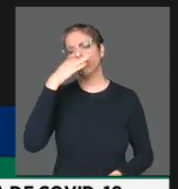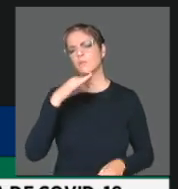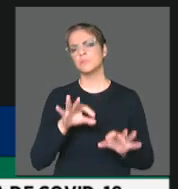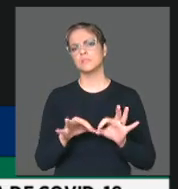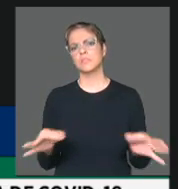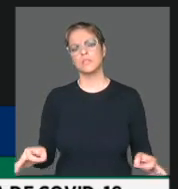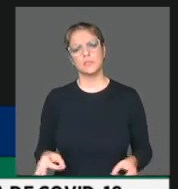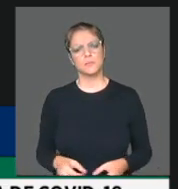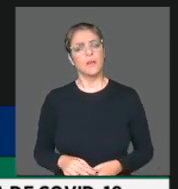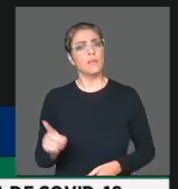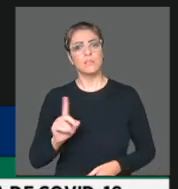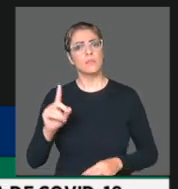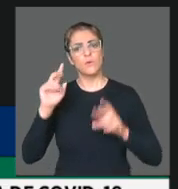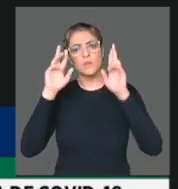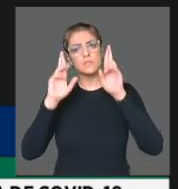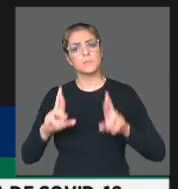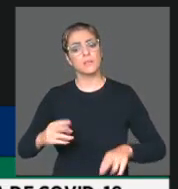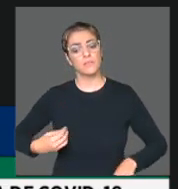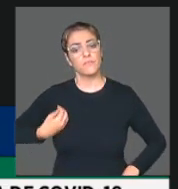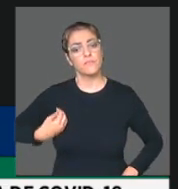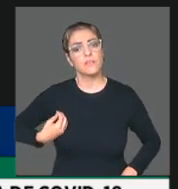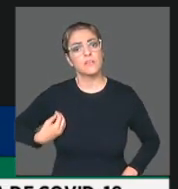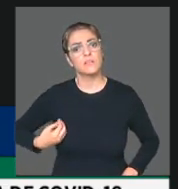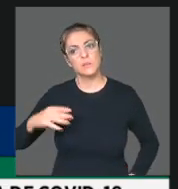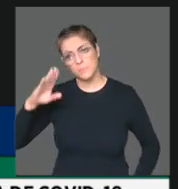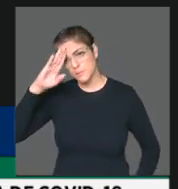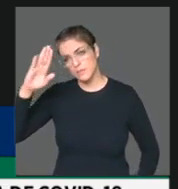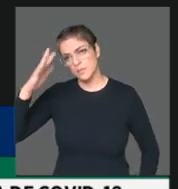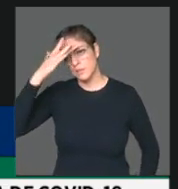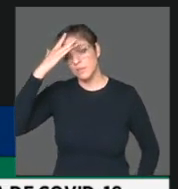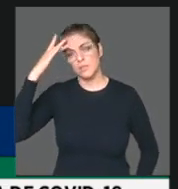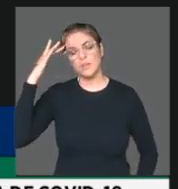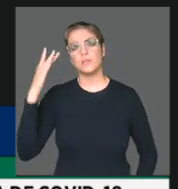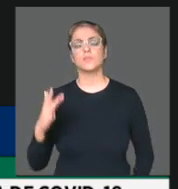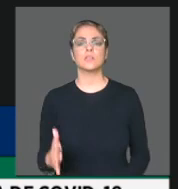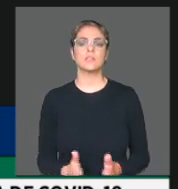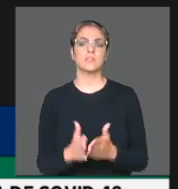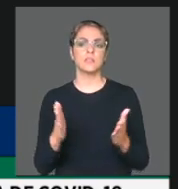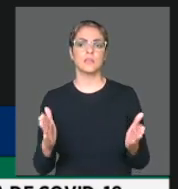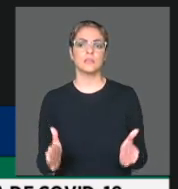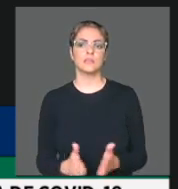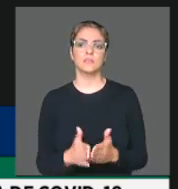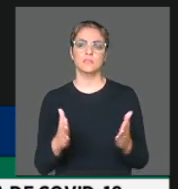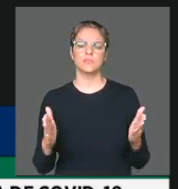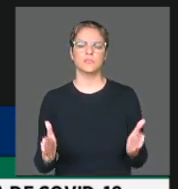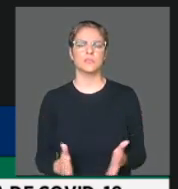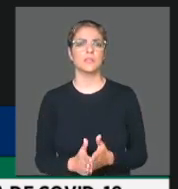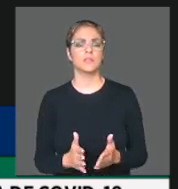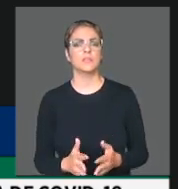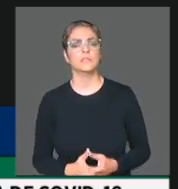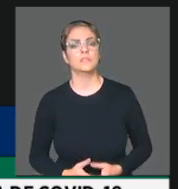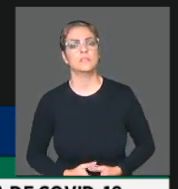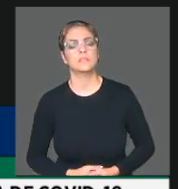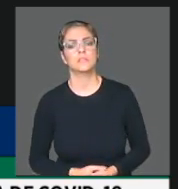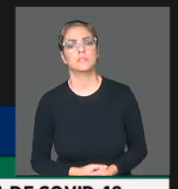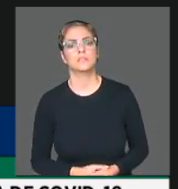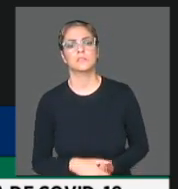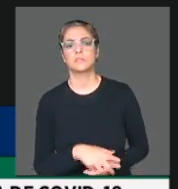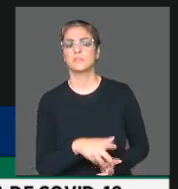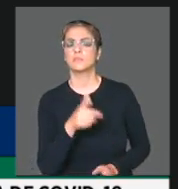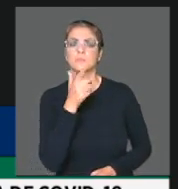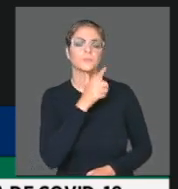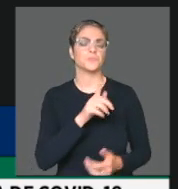as vidas, principalmente a vida dos mais pobres, que são as pessoas que não conseguem fazer o isolamento. Ele